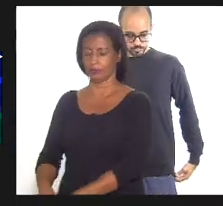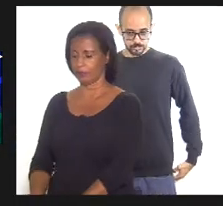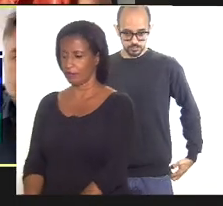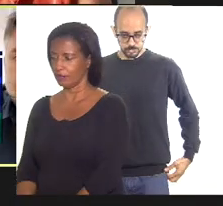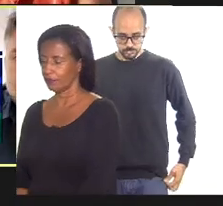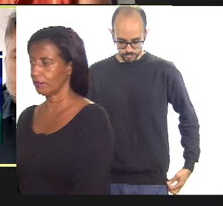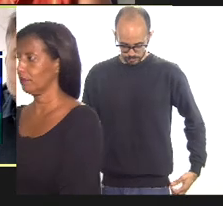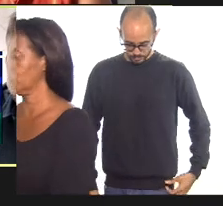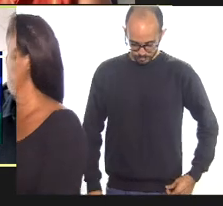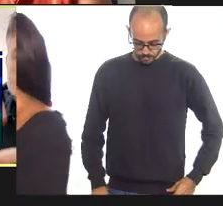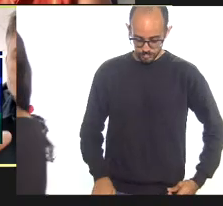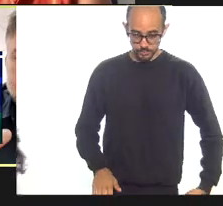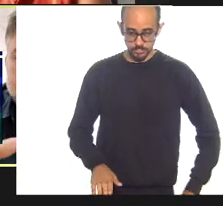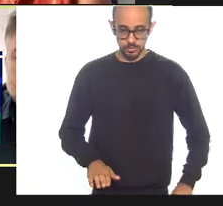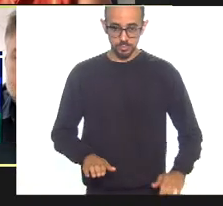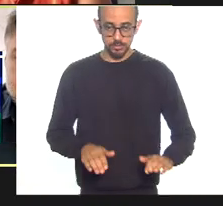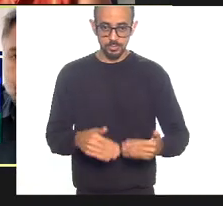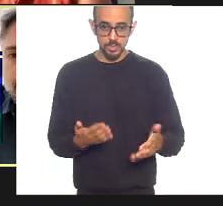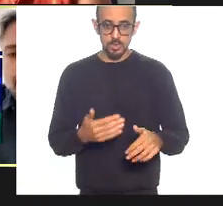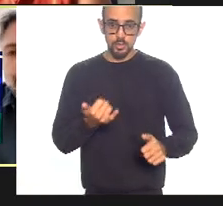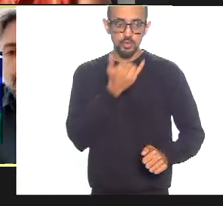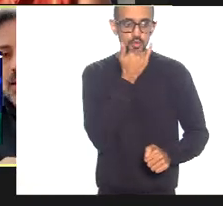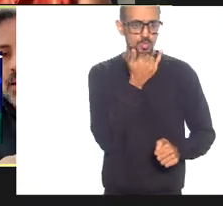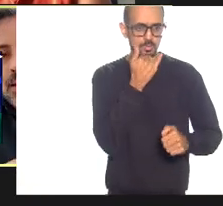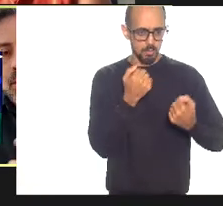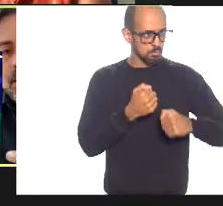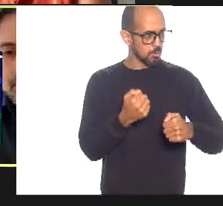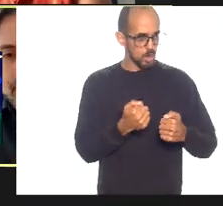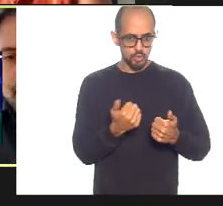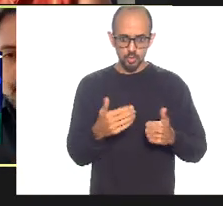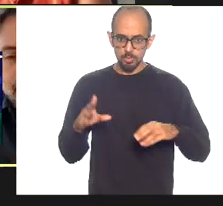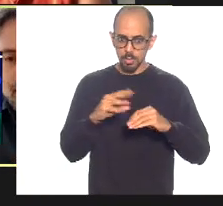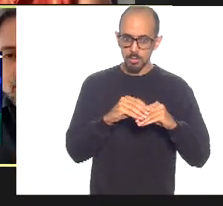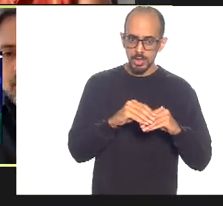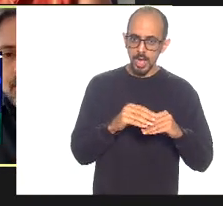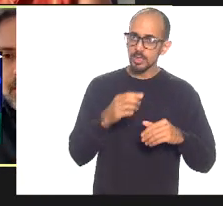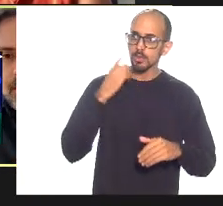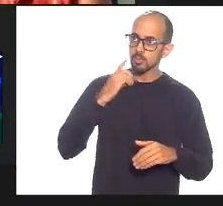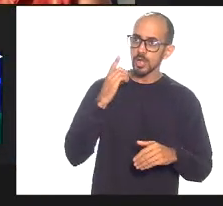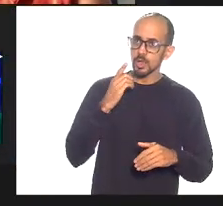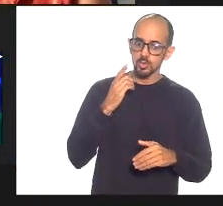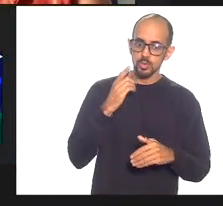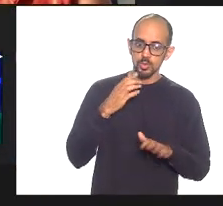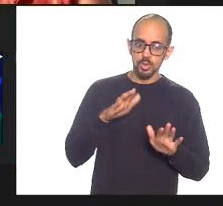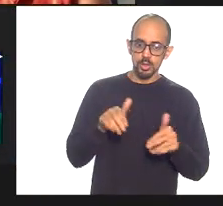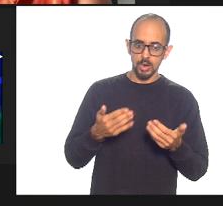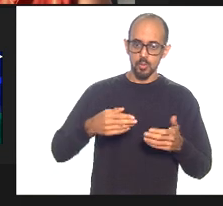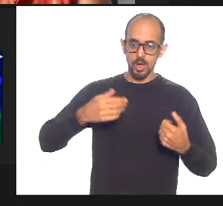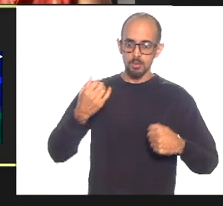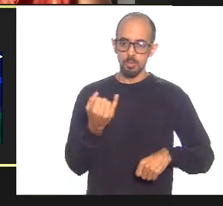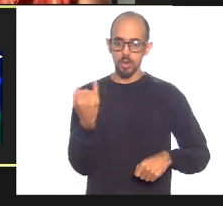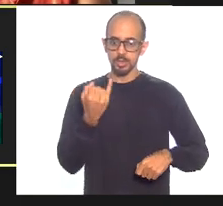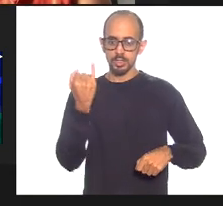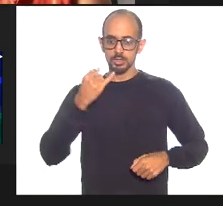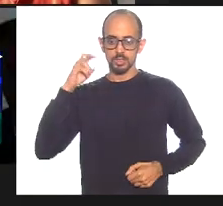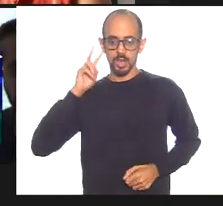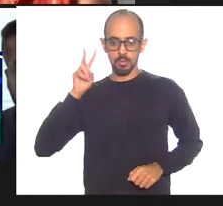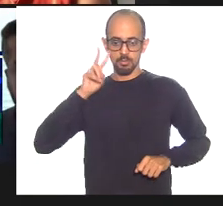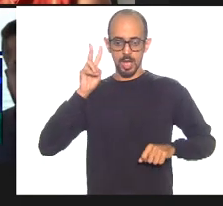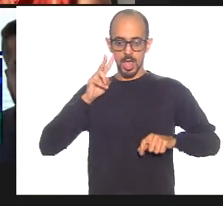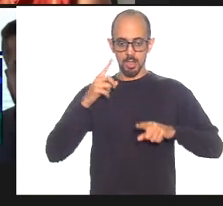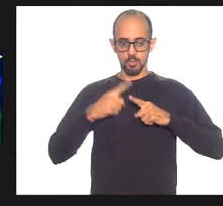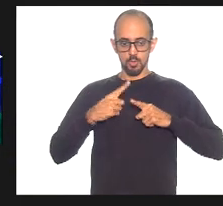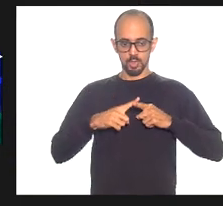resultado de muito trabalho e é bom lembrar daqui é bom lembrar tia